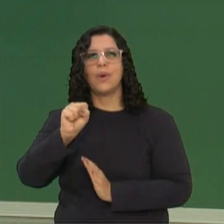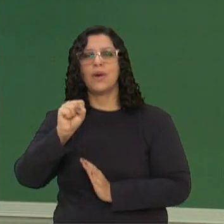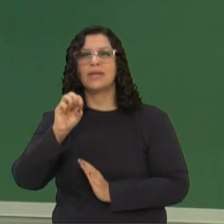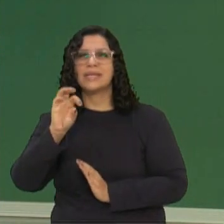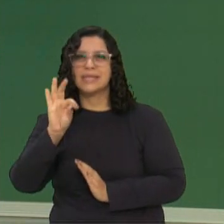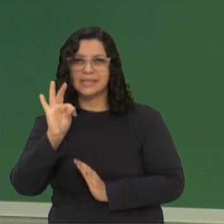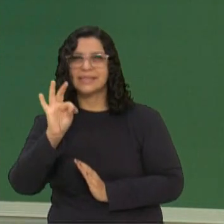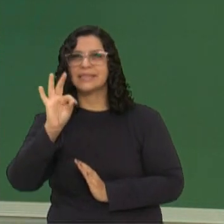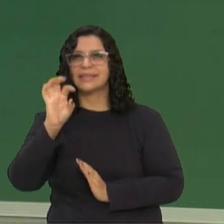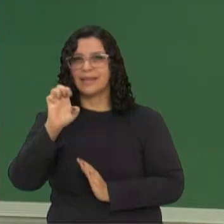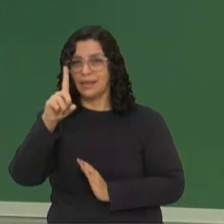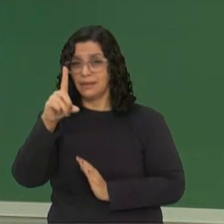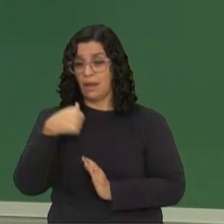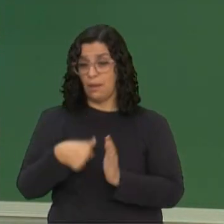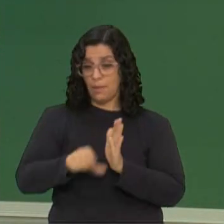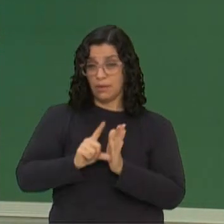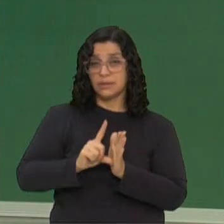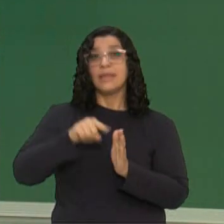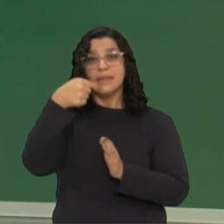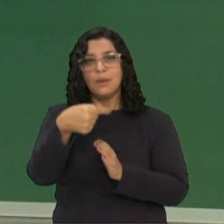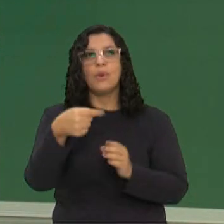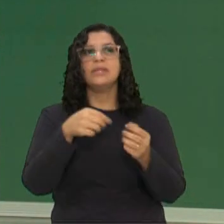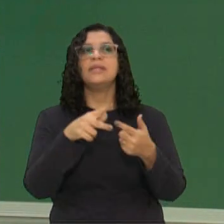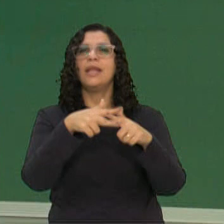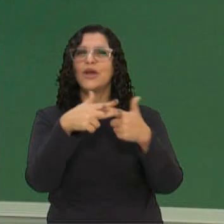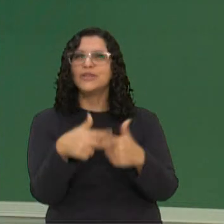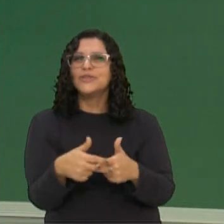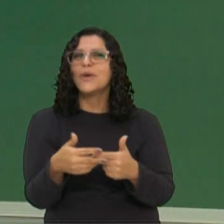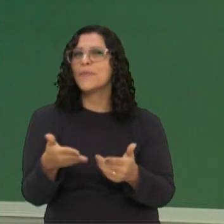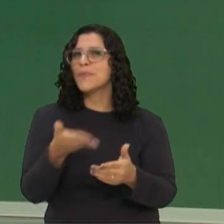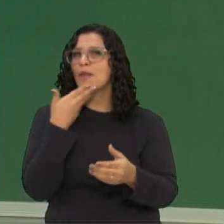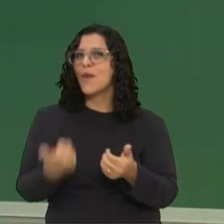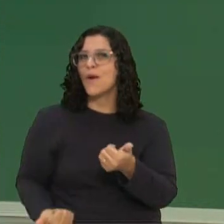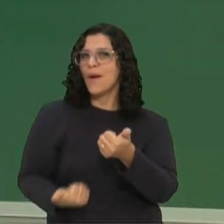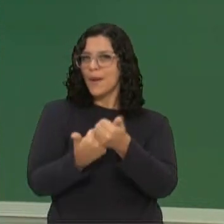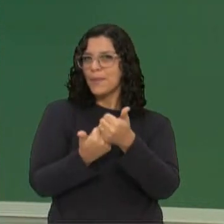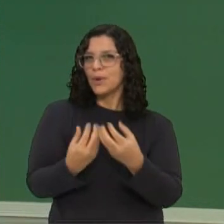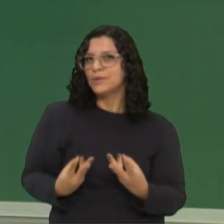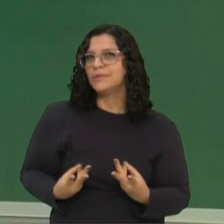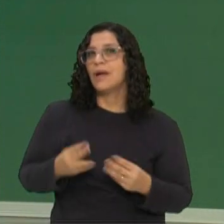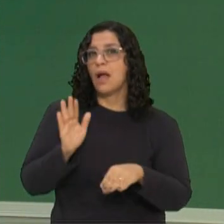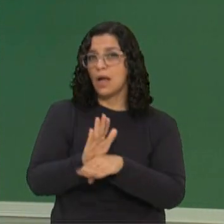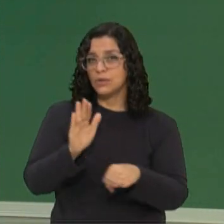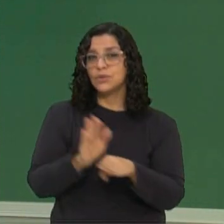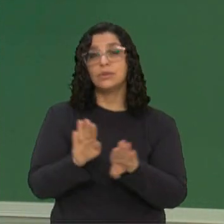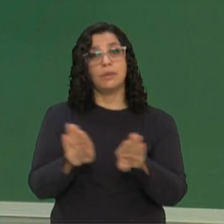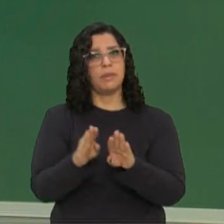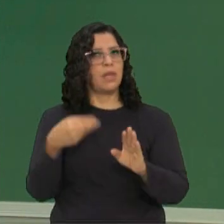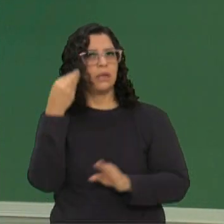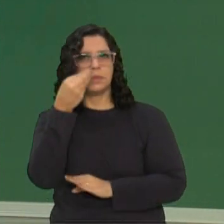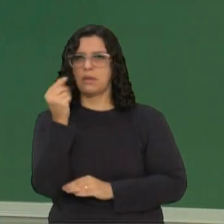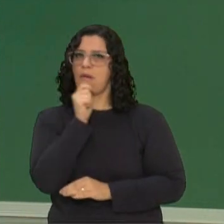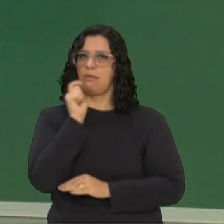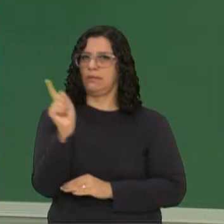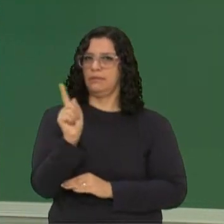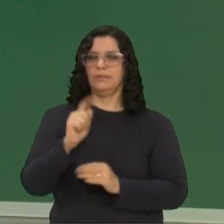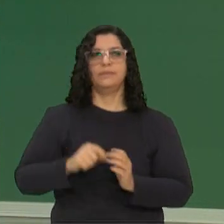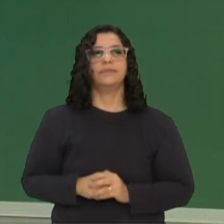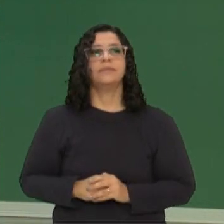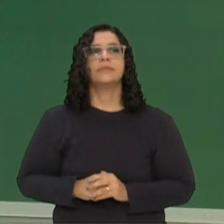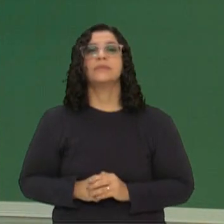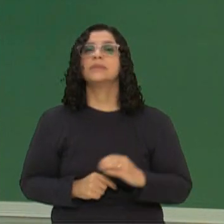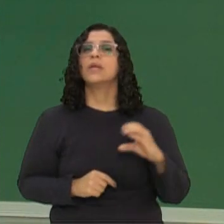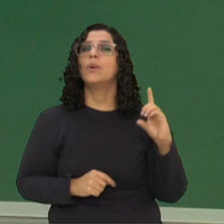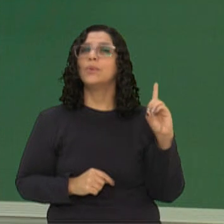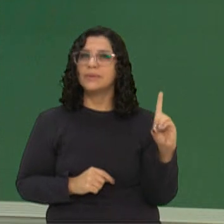Oersted, desenvolveu, né, aperfeiçoou e também teve uma contribuição importante. Mas nesse experimento, não, né?